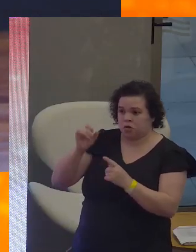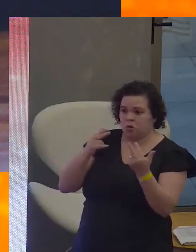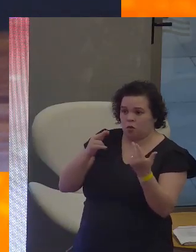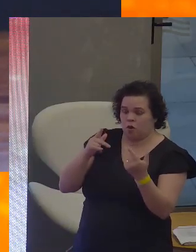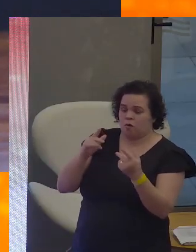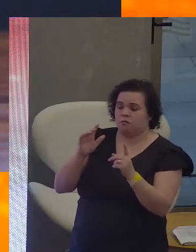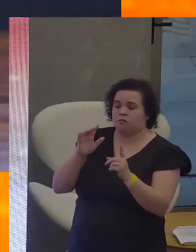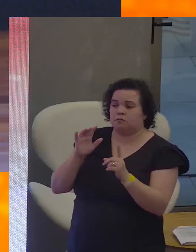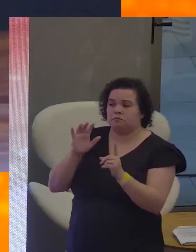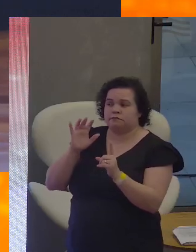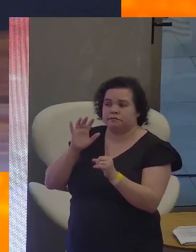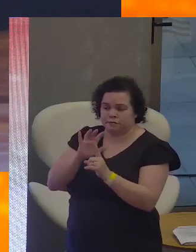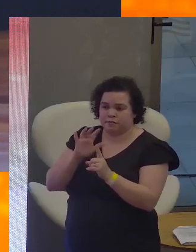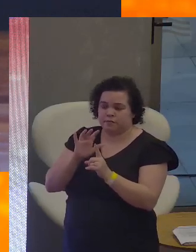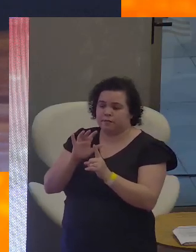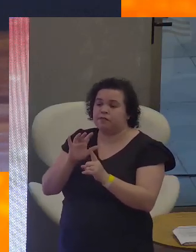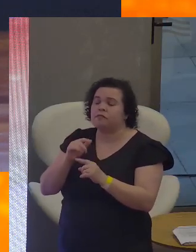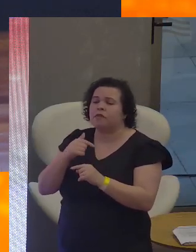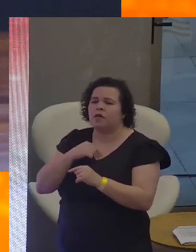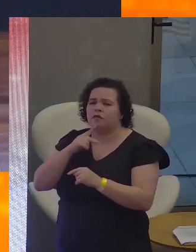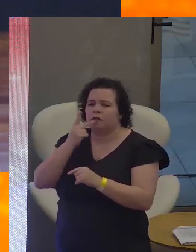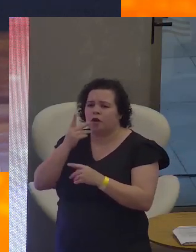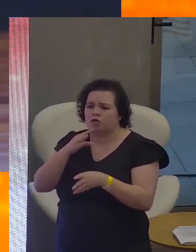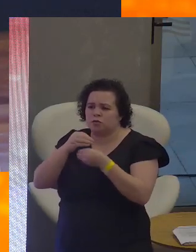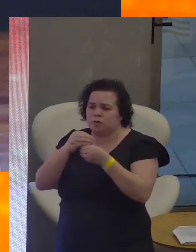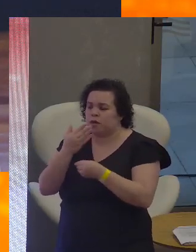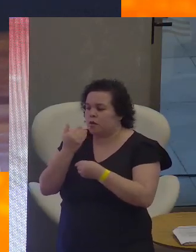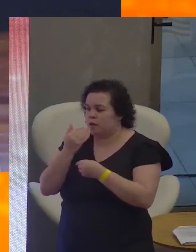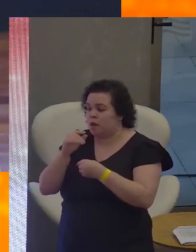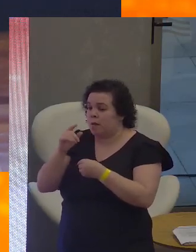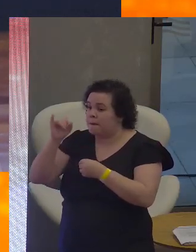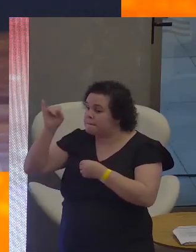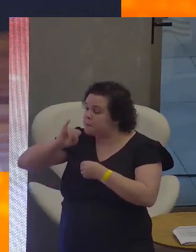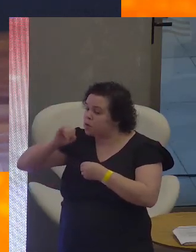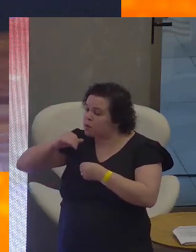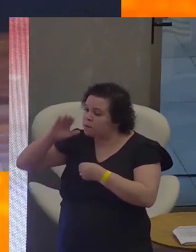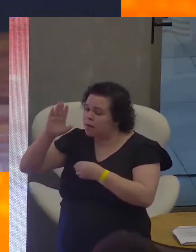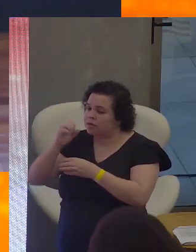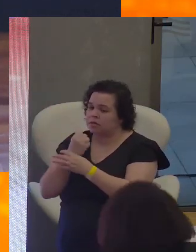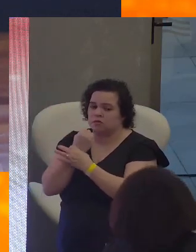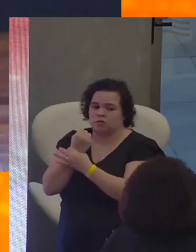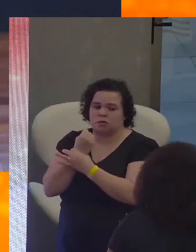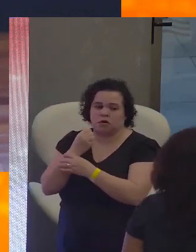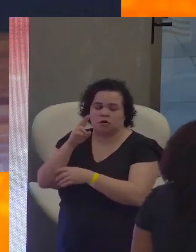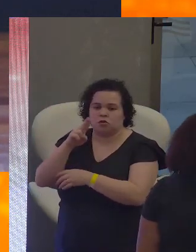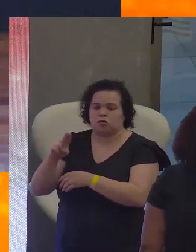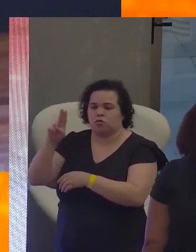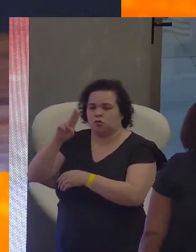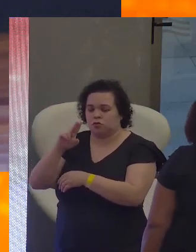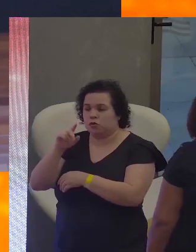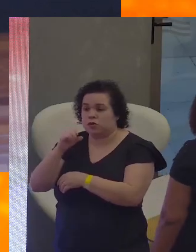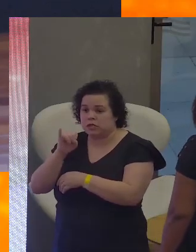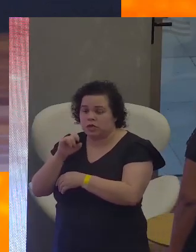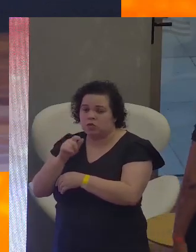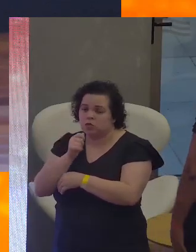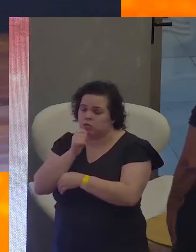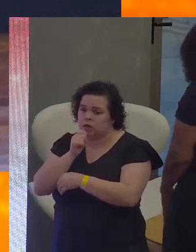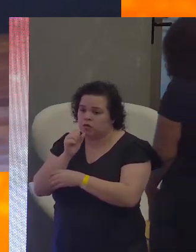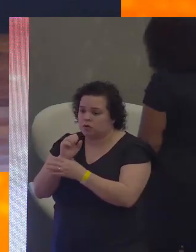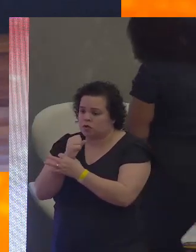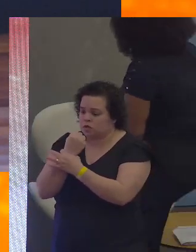eficácia, quando eu falo em suplemento alimentar, eu acho que mais importante ainda é a segurança no uso. Então, se eu não tenho segurança no